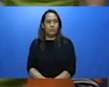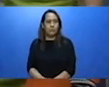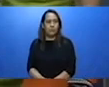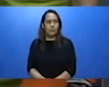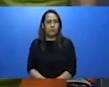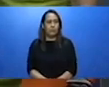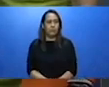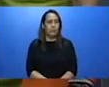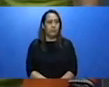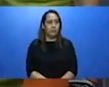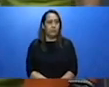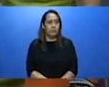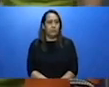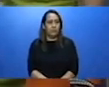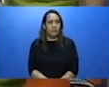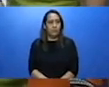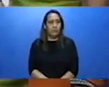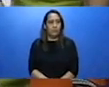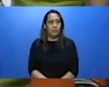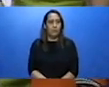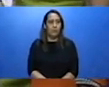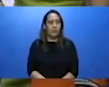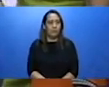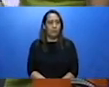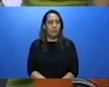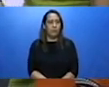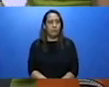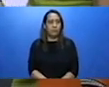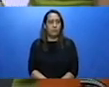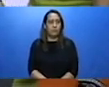pessoas é com 2 S's,